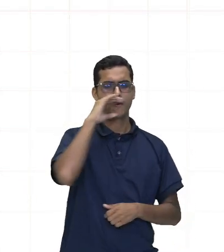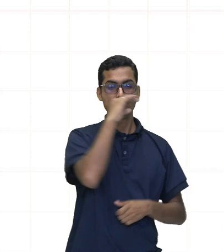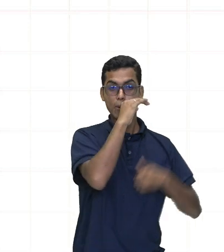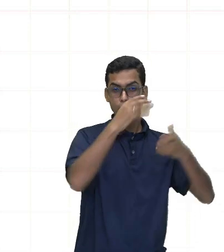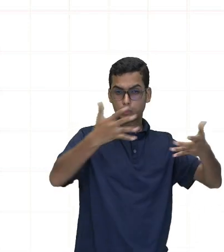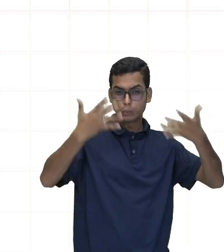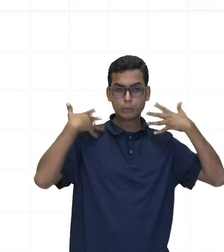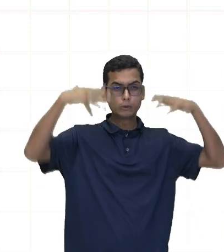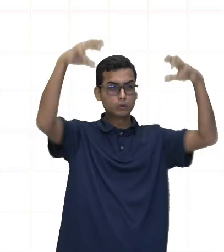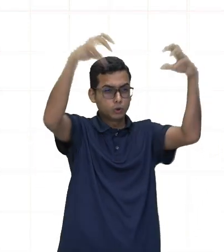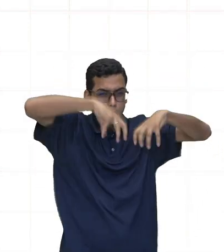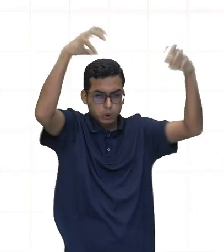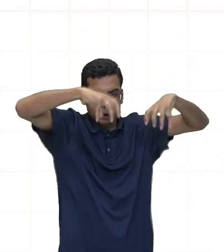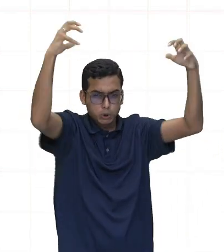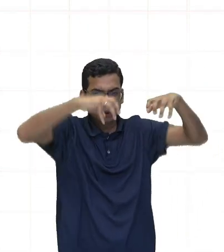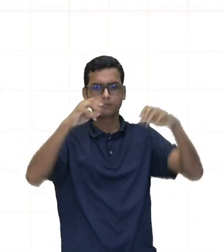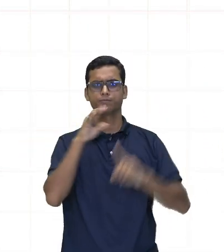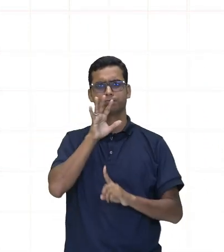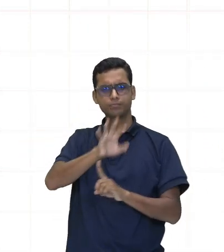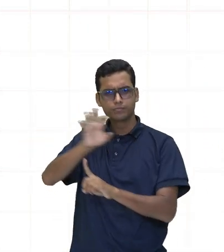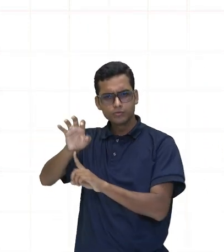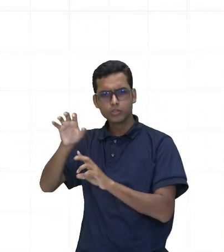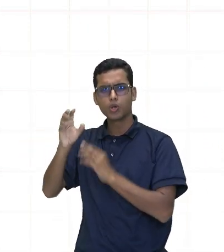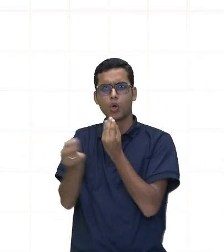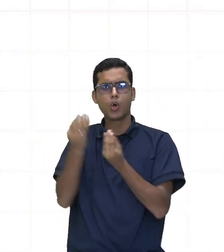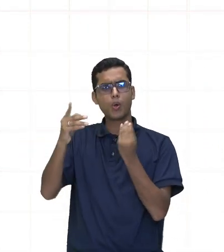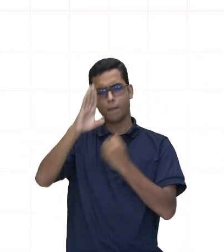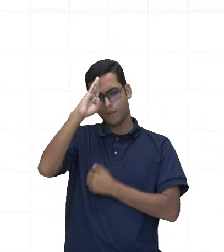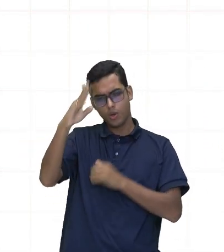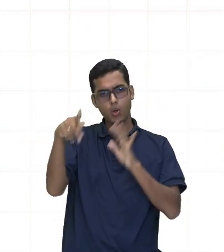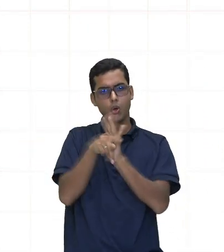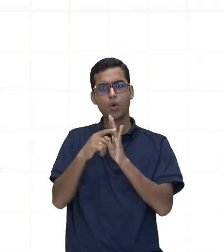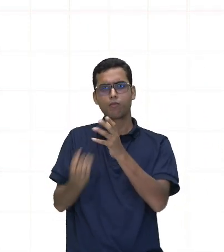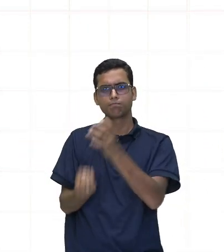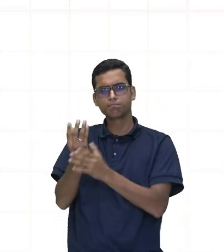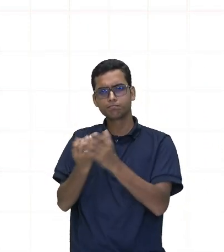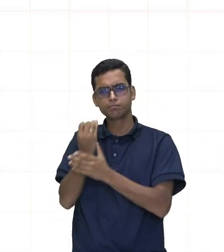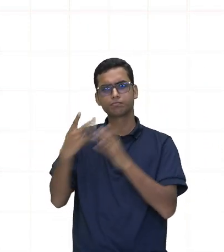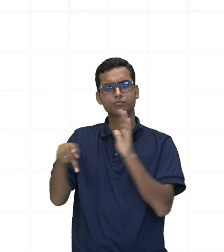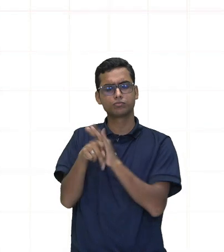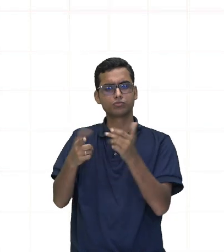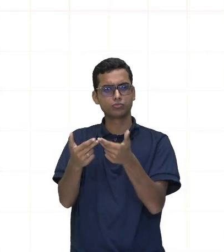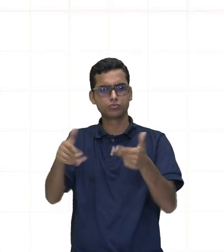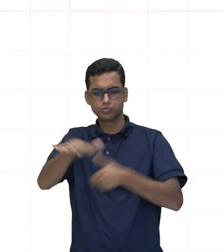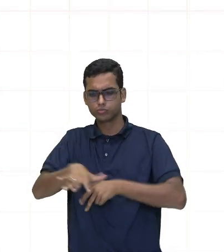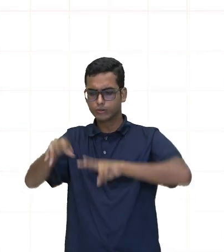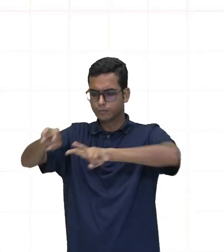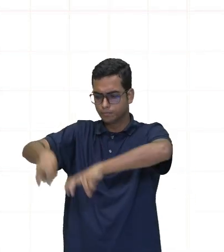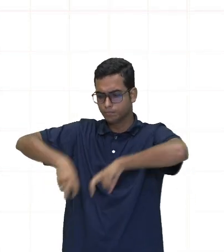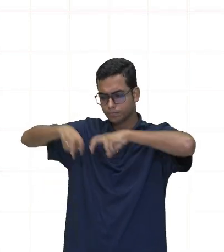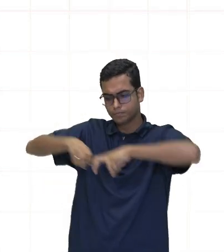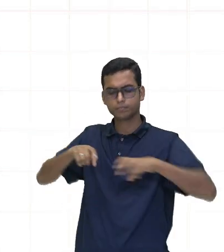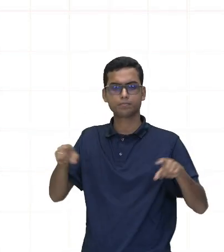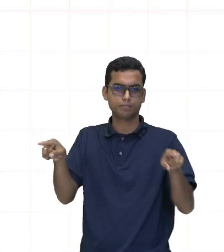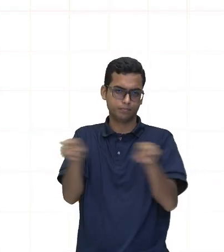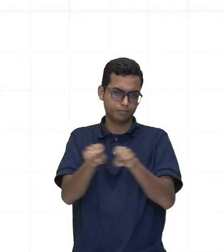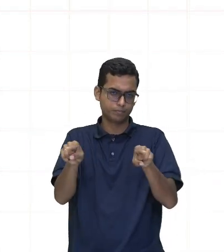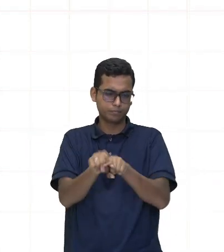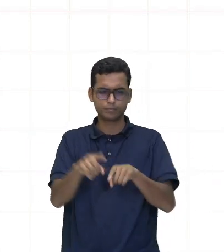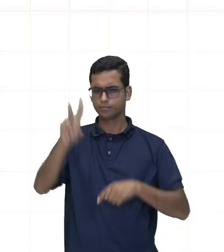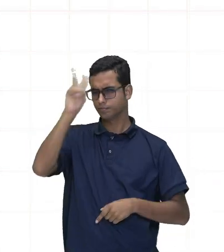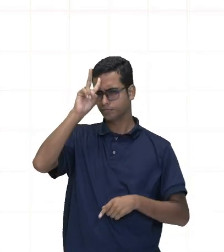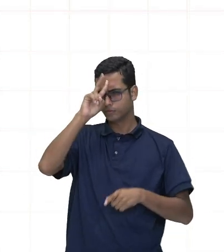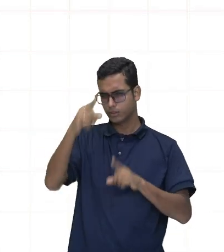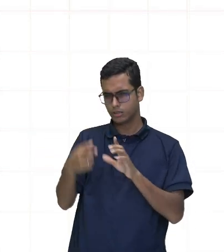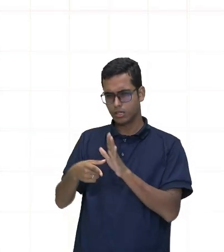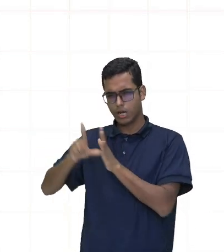seja, eles vão produzir mais do que eles estavam acostumados, mais do que eles necessitavam para a sua subsistência. E